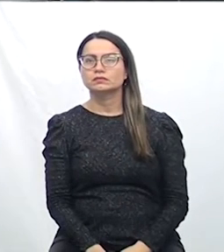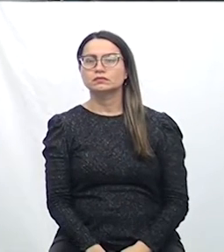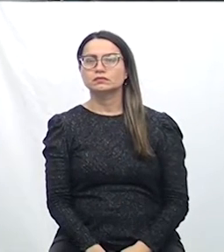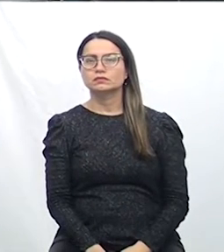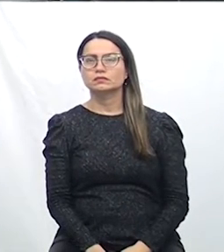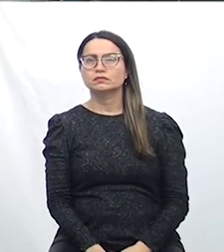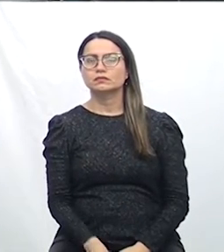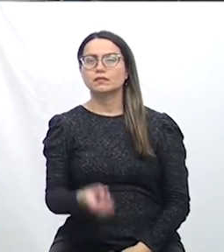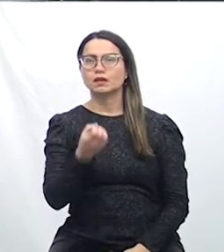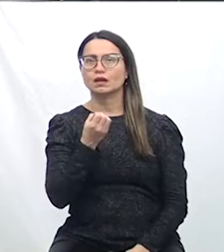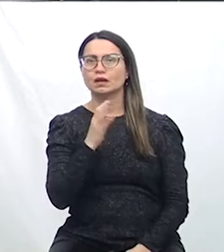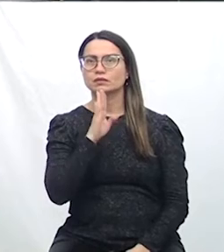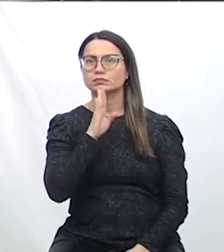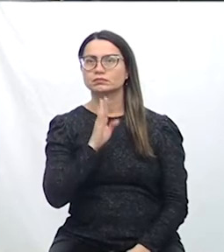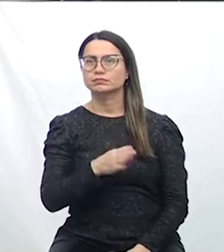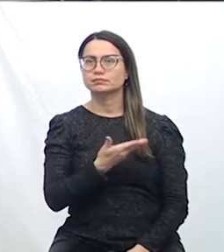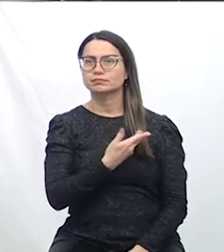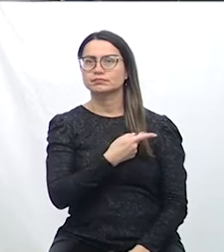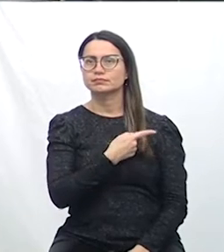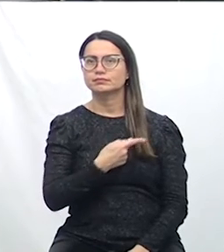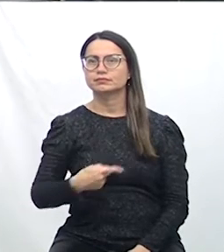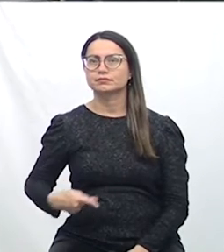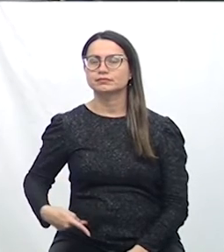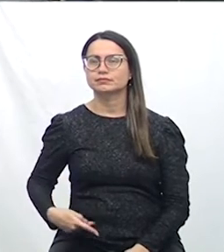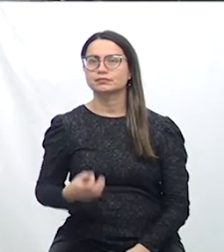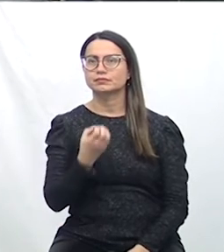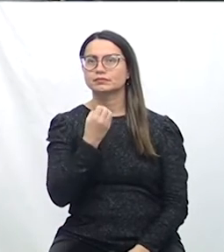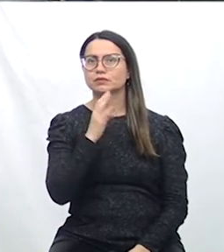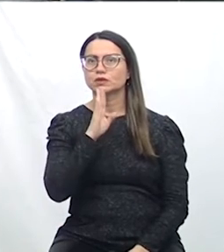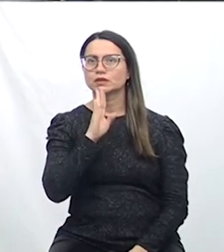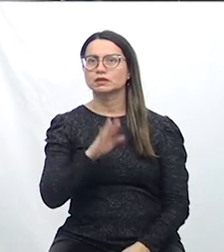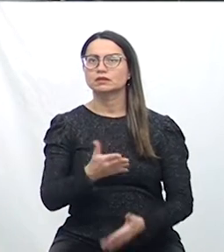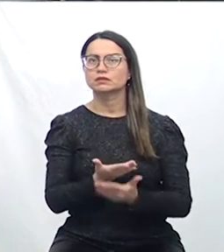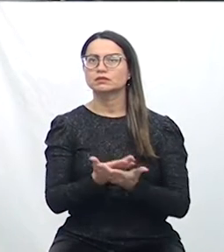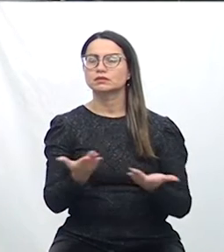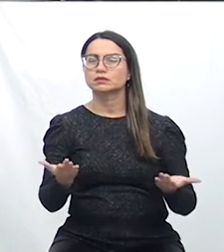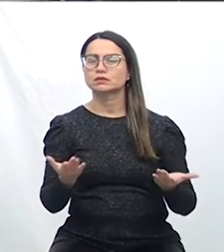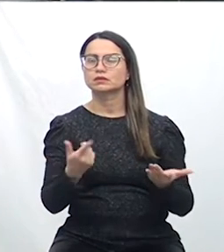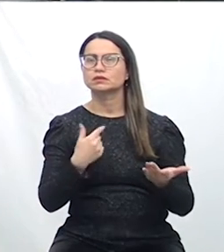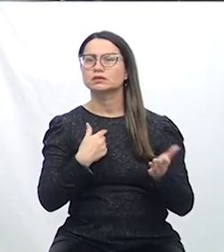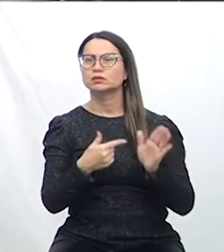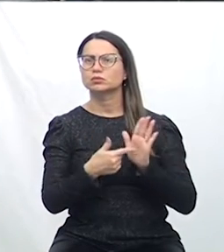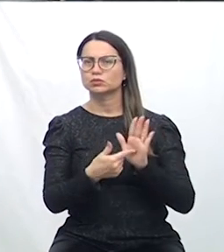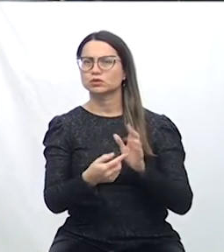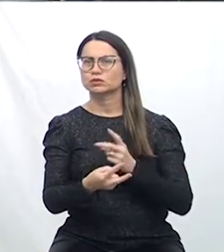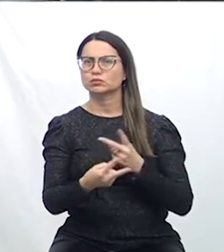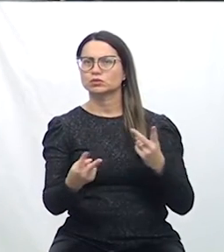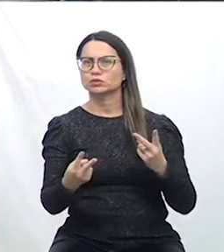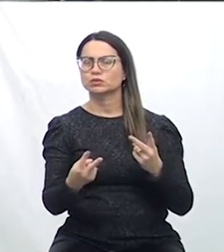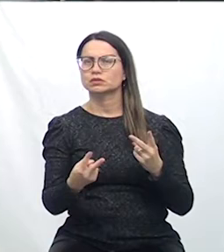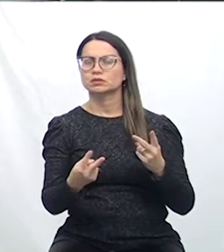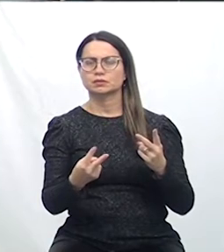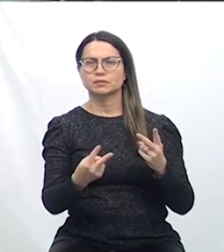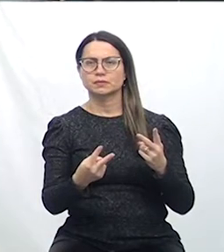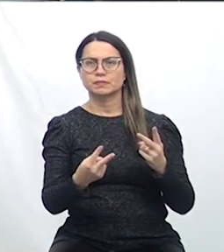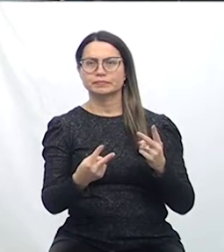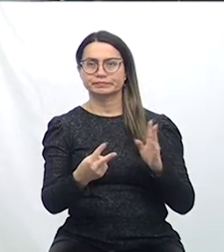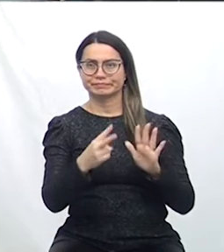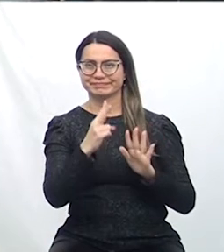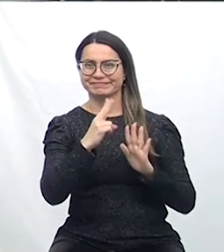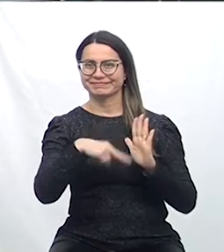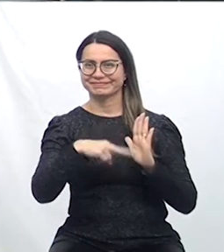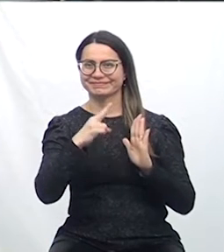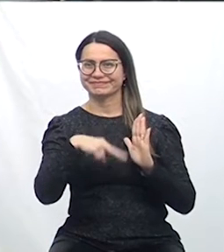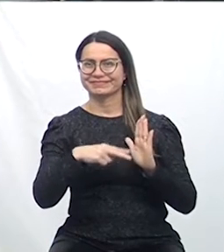Boa tarde, presidente. Boa tarde a todos. Vou fazer também alguns registros aqui para que conste nesta ata. Primeiro, parabenizar